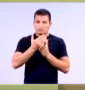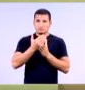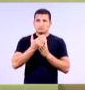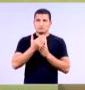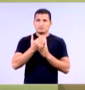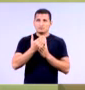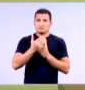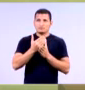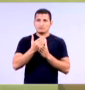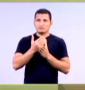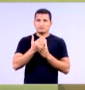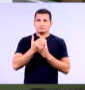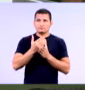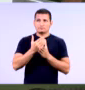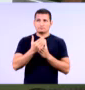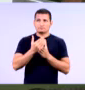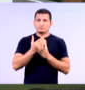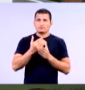comentar? Então, gente,